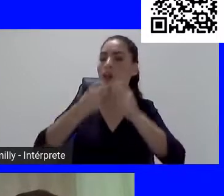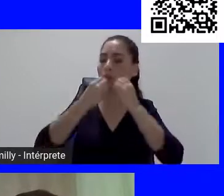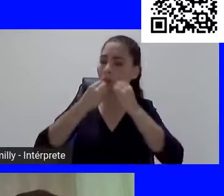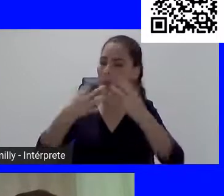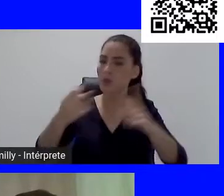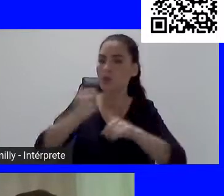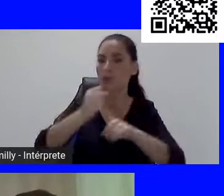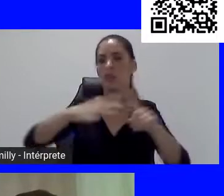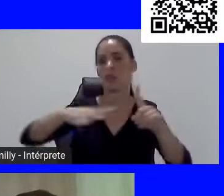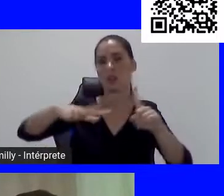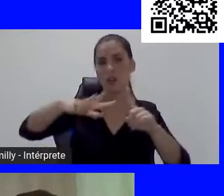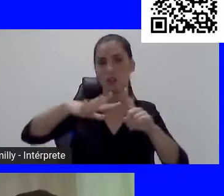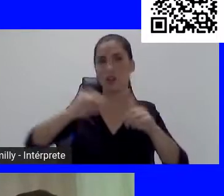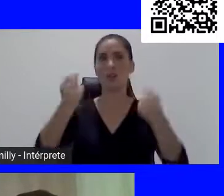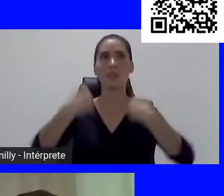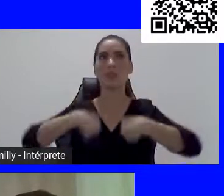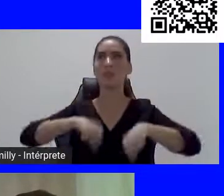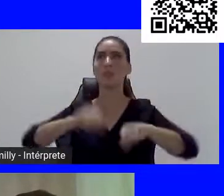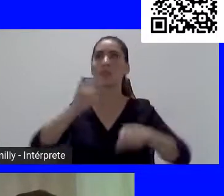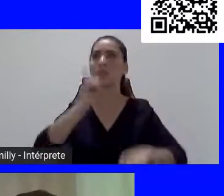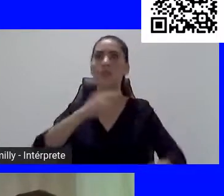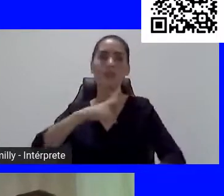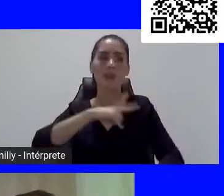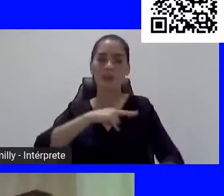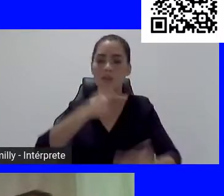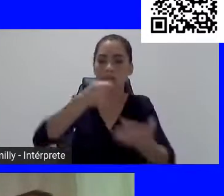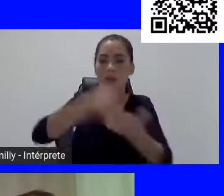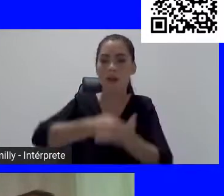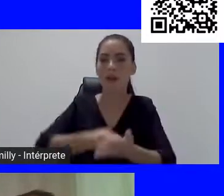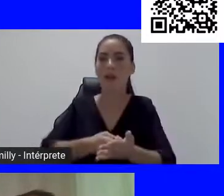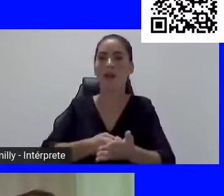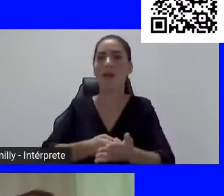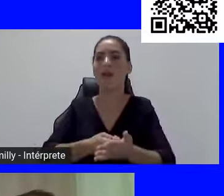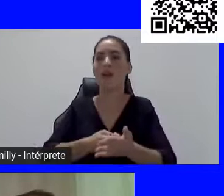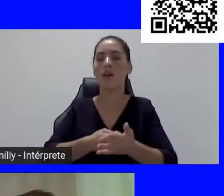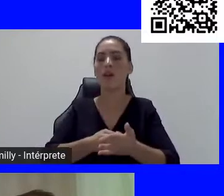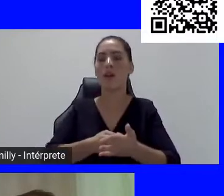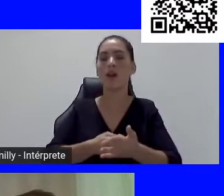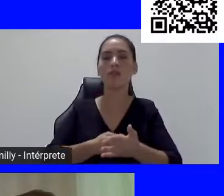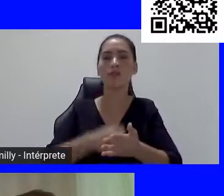temos que privatizar hoje para pagar dívida, para pagar conta.